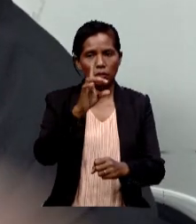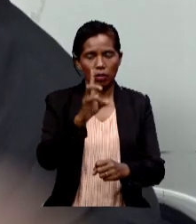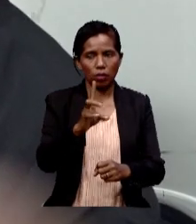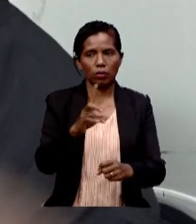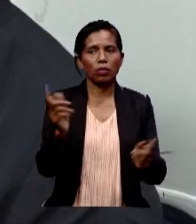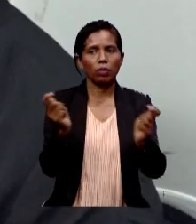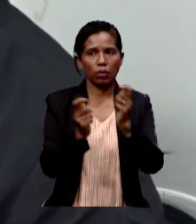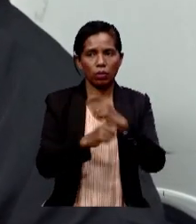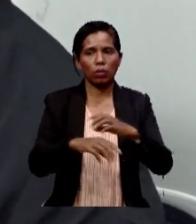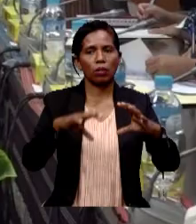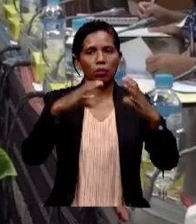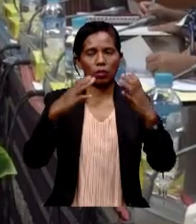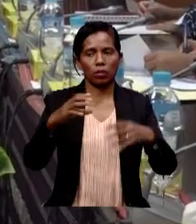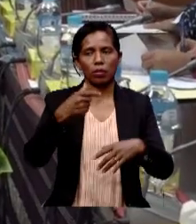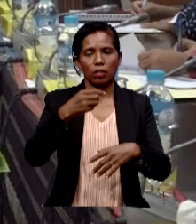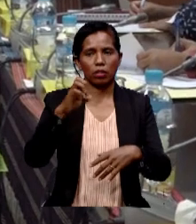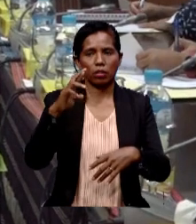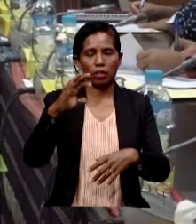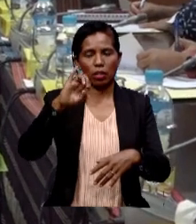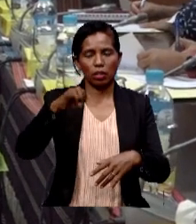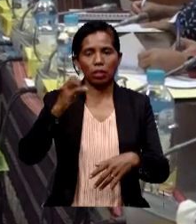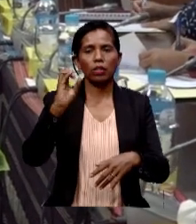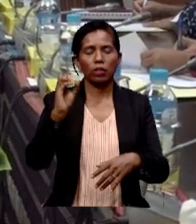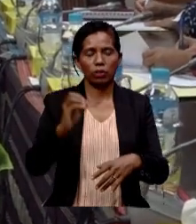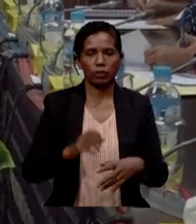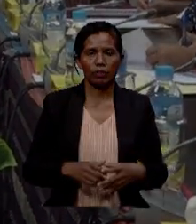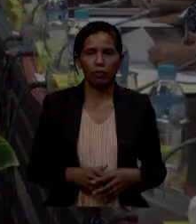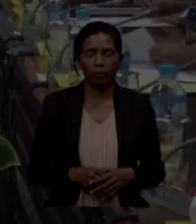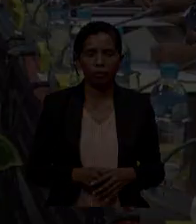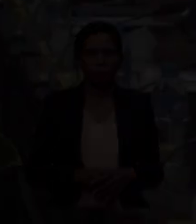Comissário Cessante, Sergio Ornai, Dulce da Costa, Jaime dos Santos, Yemen.